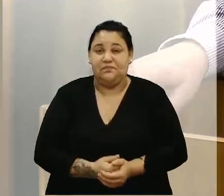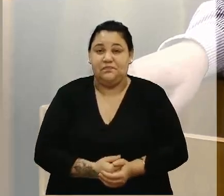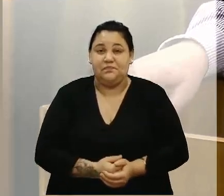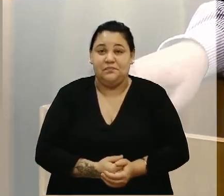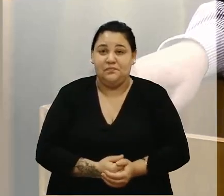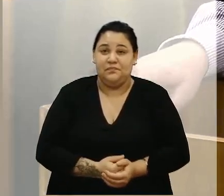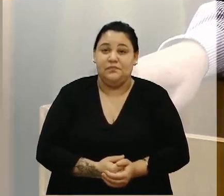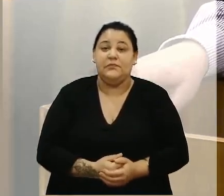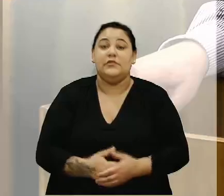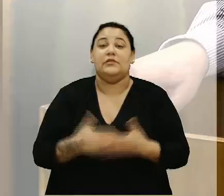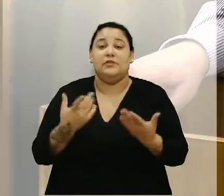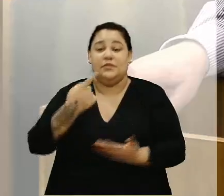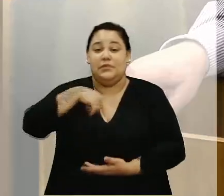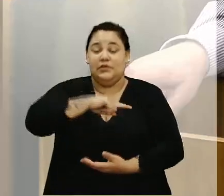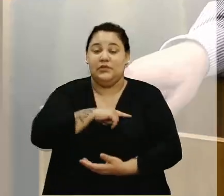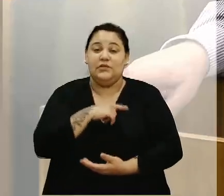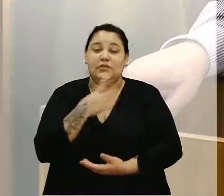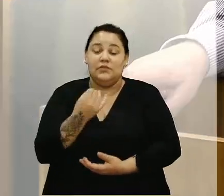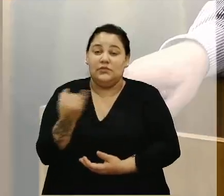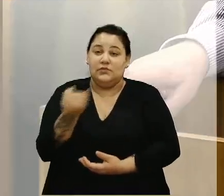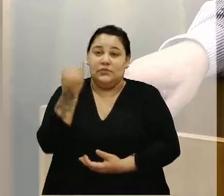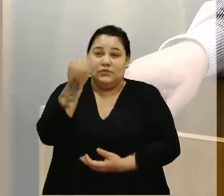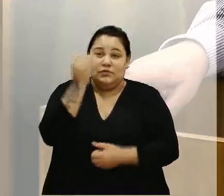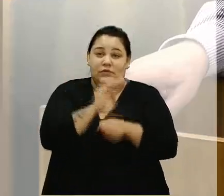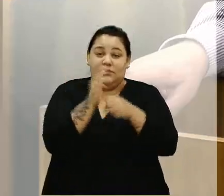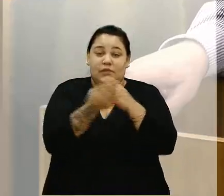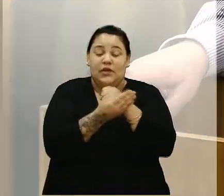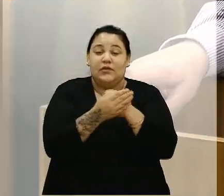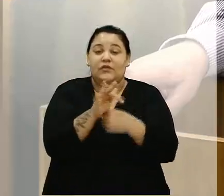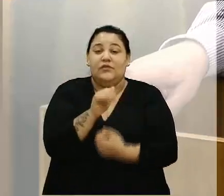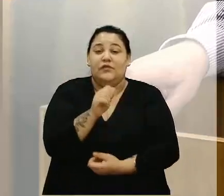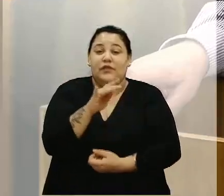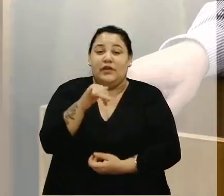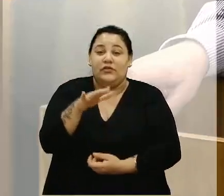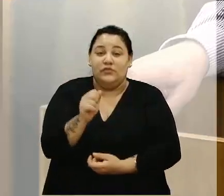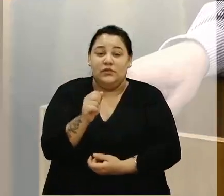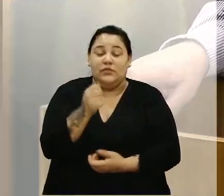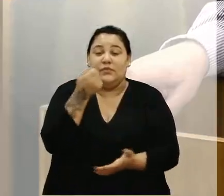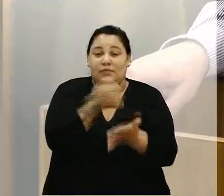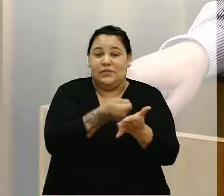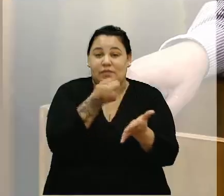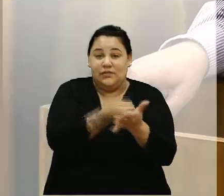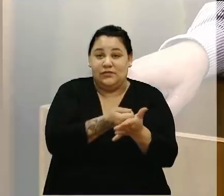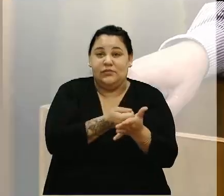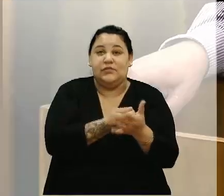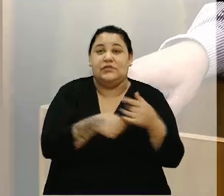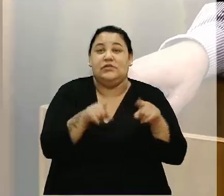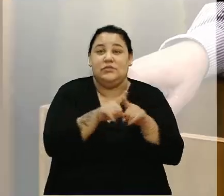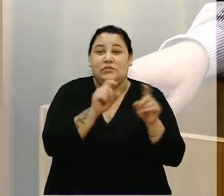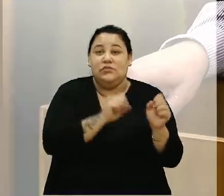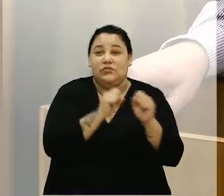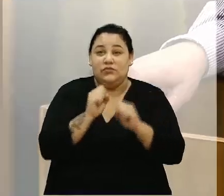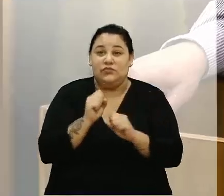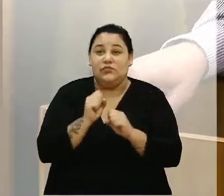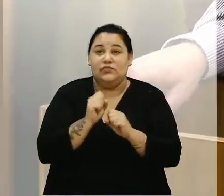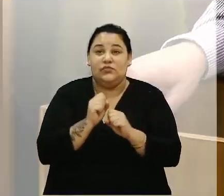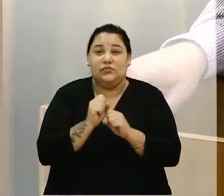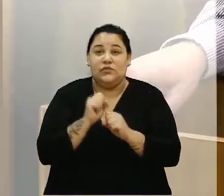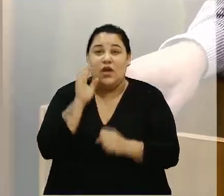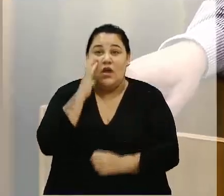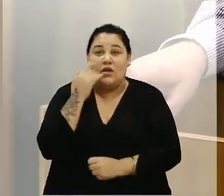isso para nós é importância, que está lá no bairro Fátima, uma luta que foi grande também, poderia ser que não acontecesse aqui na